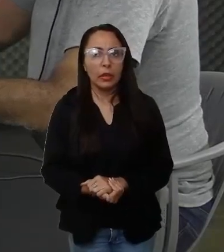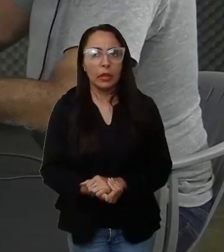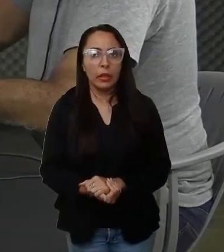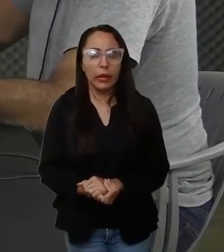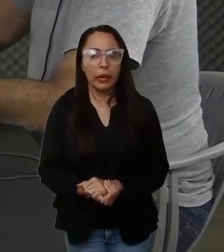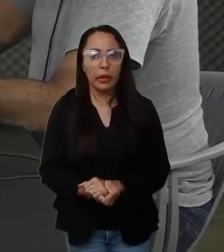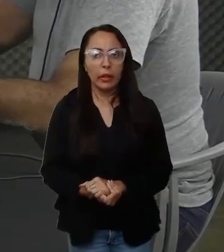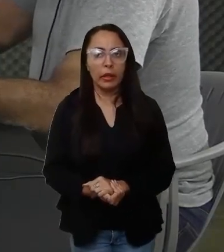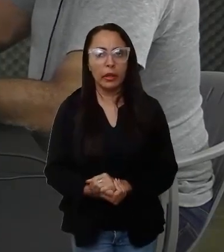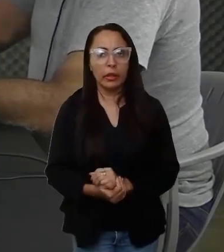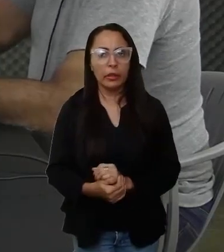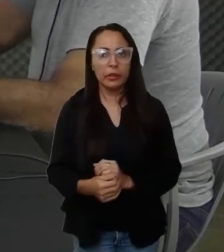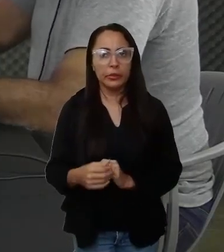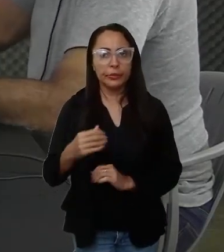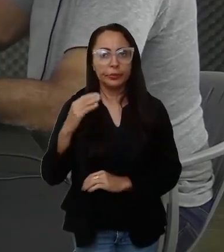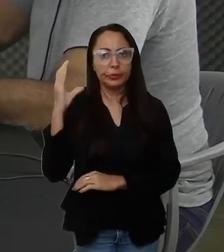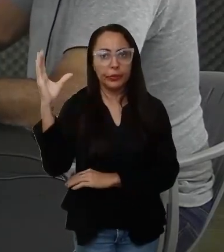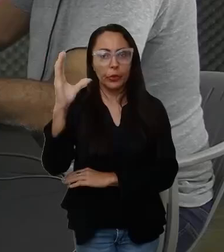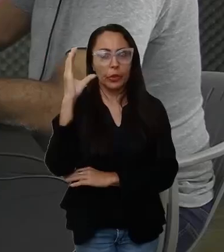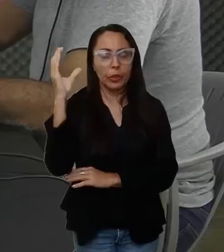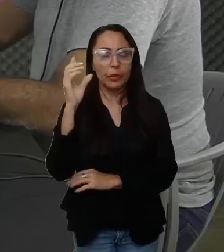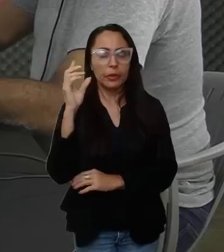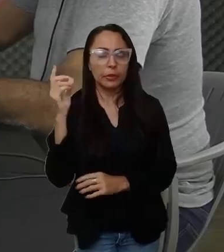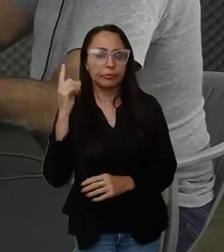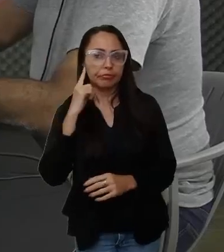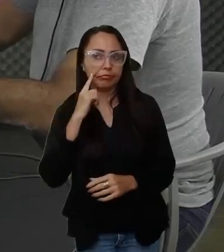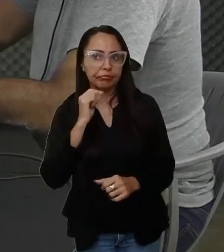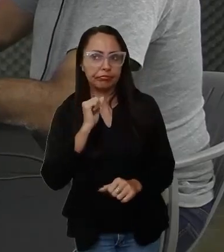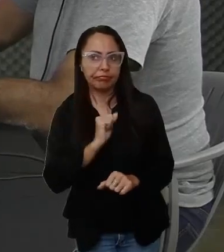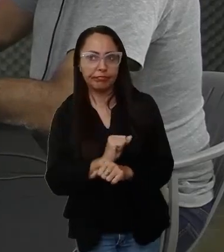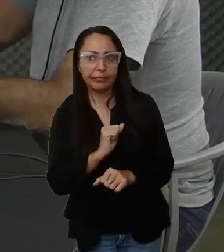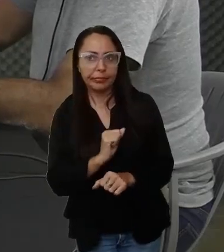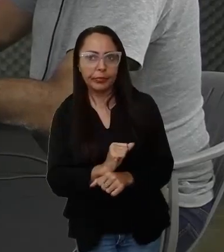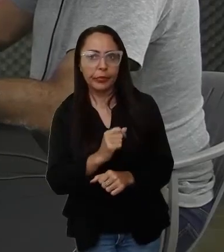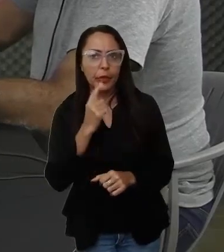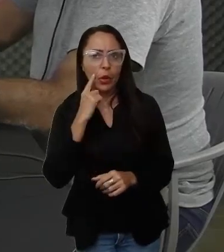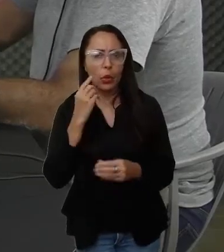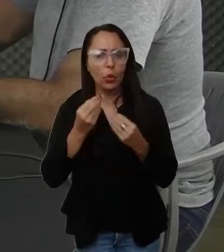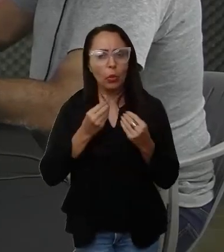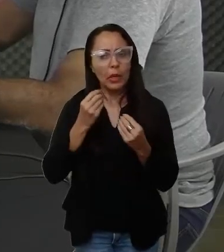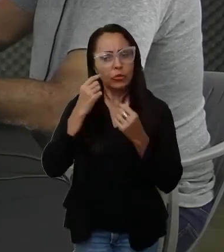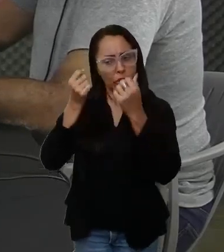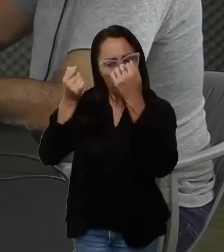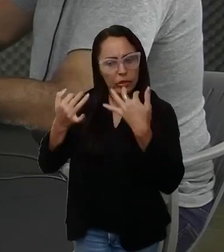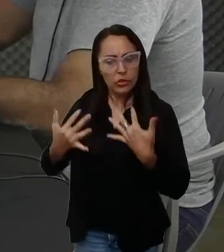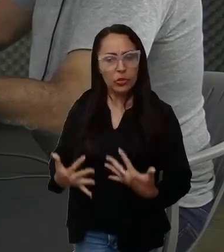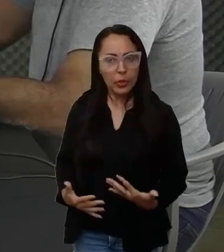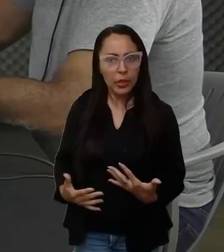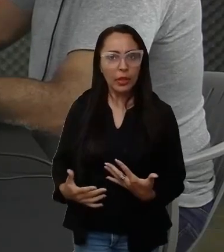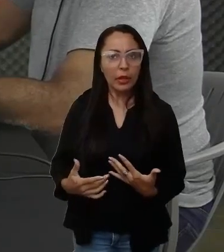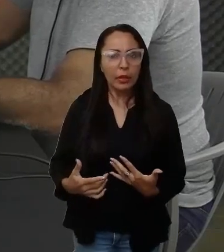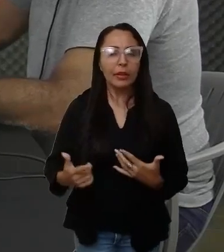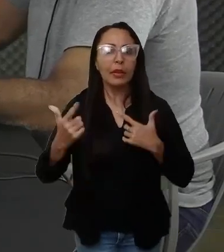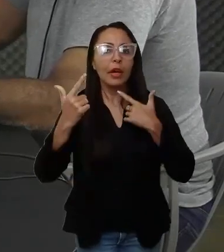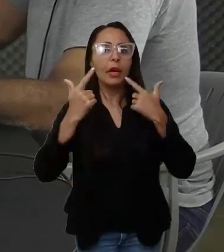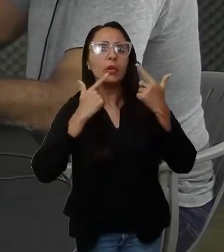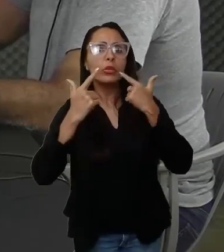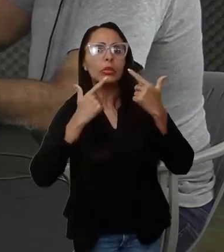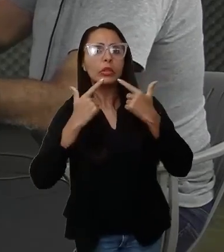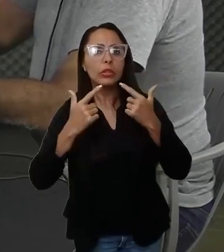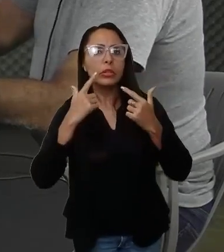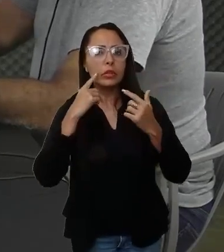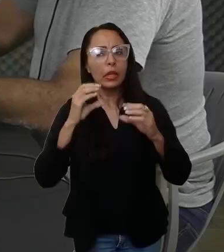clima tão instável, né, como é que a gente vê essa questão da logística, de entrega